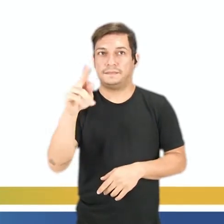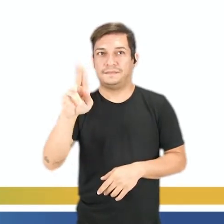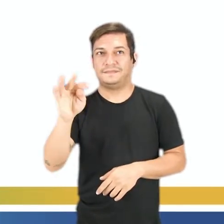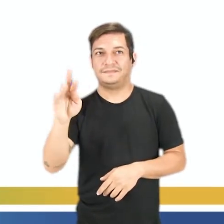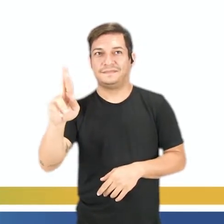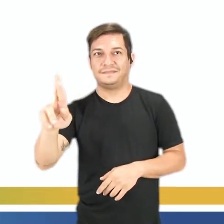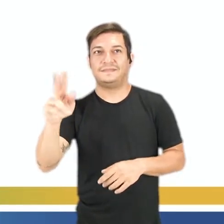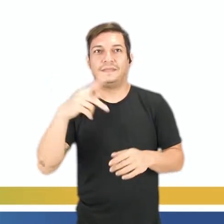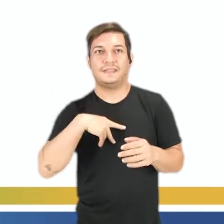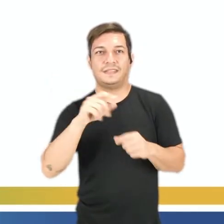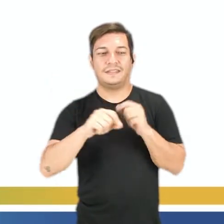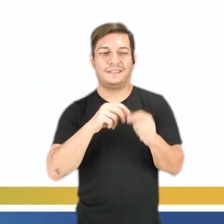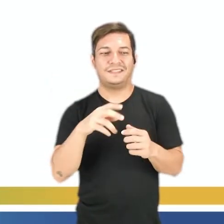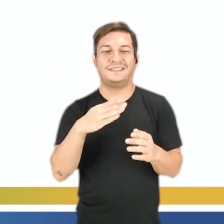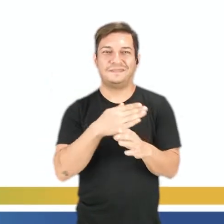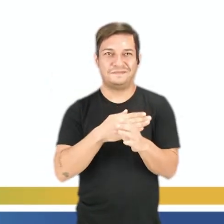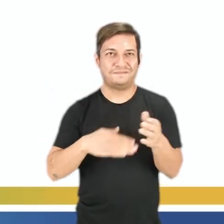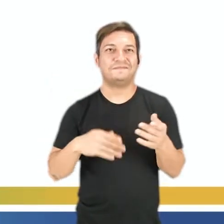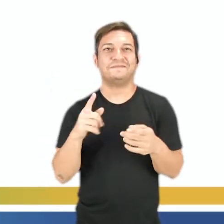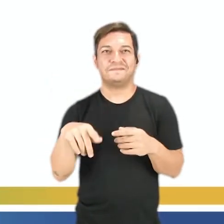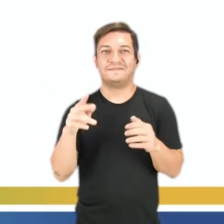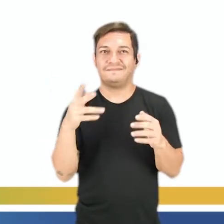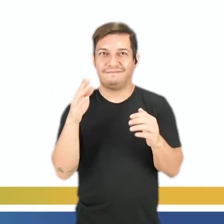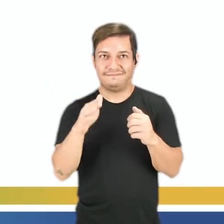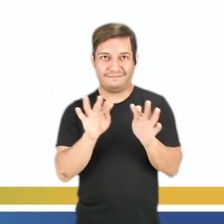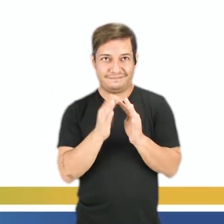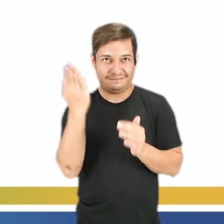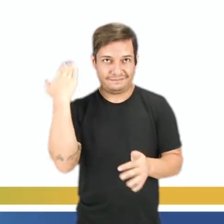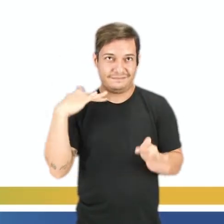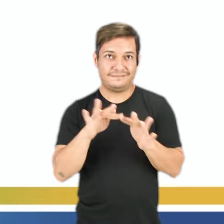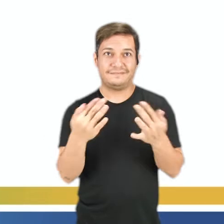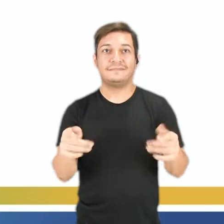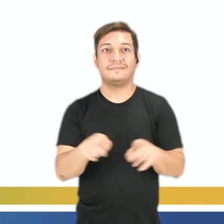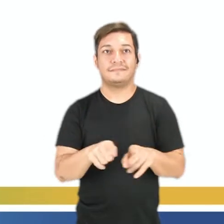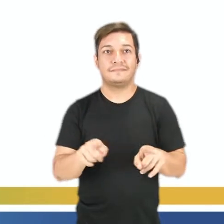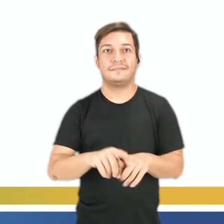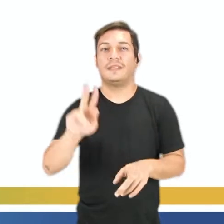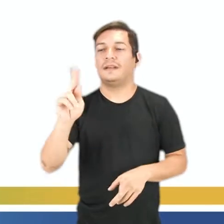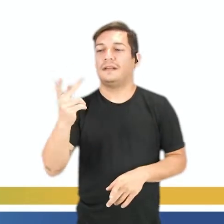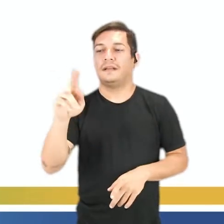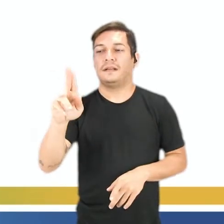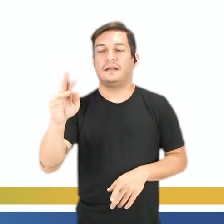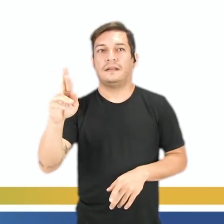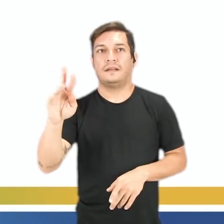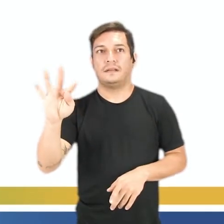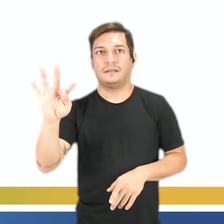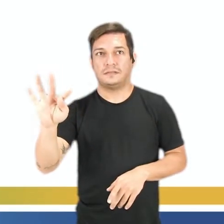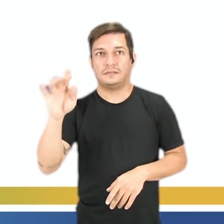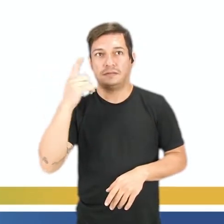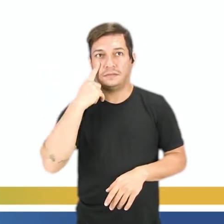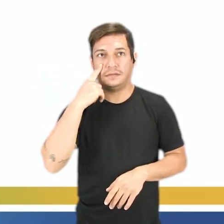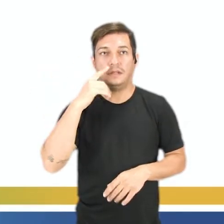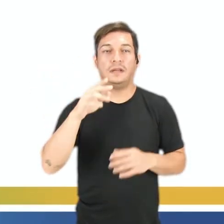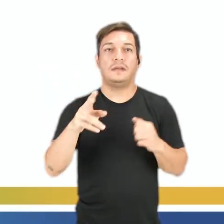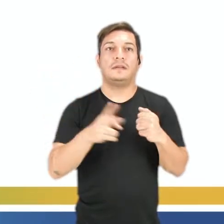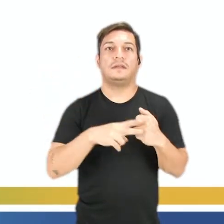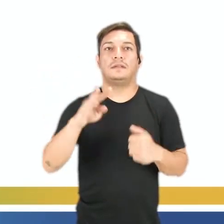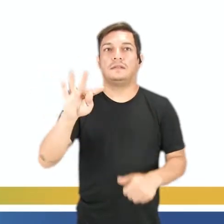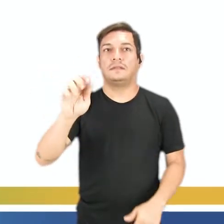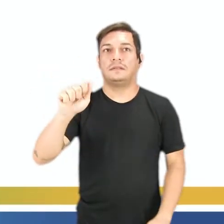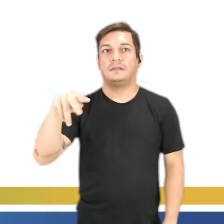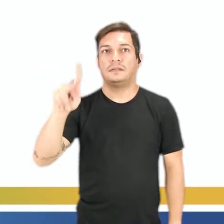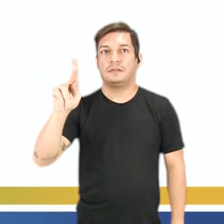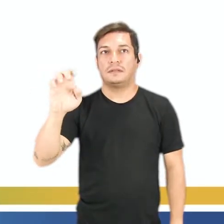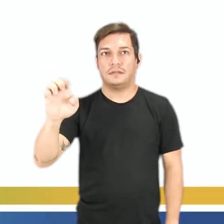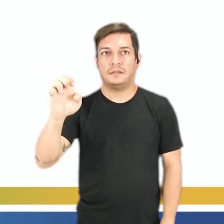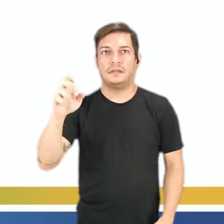que é machucar, o passado simples dele também é hurt. Ah, então tá fácil. Vamos lá, olha lá, o verbo take. O verbo take pode